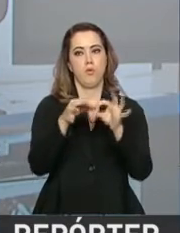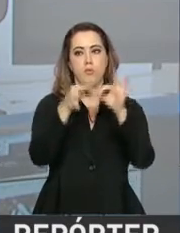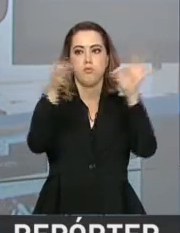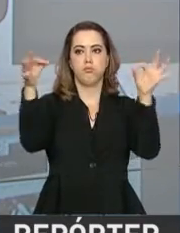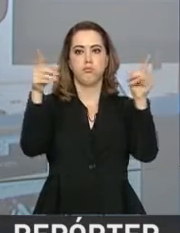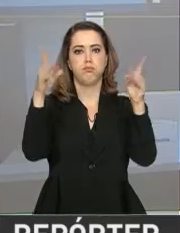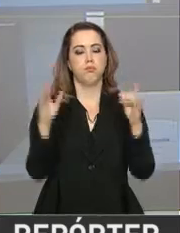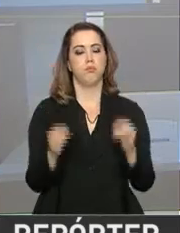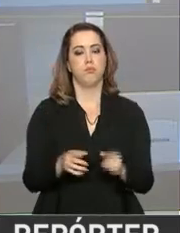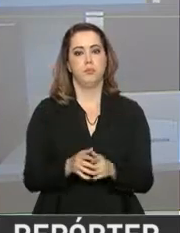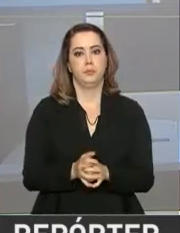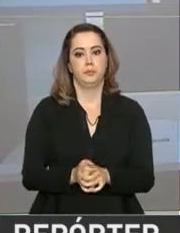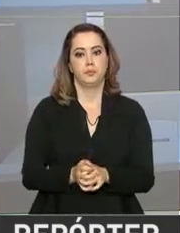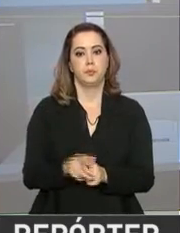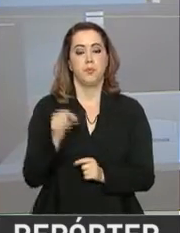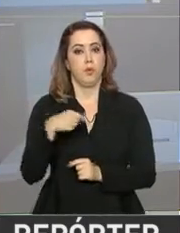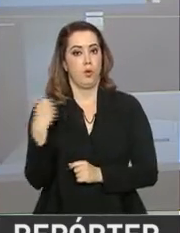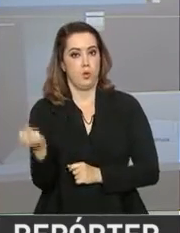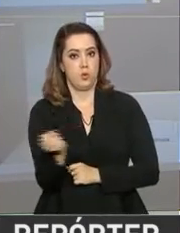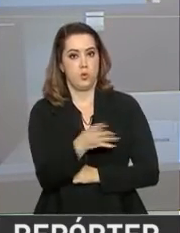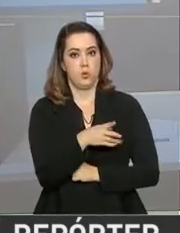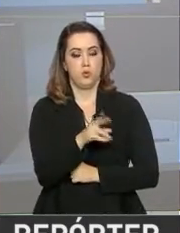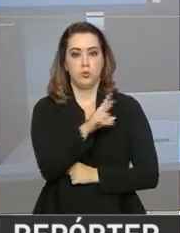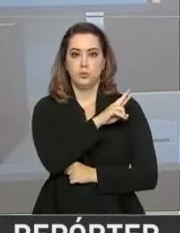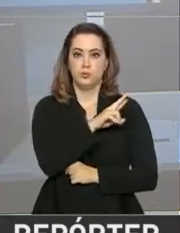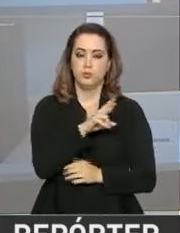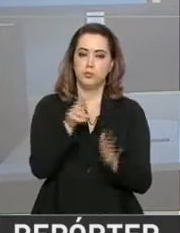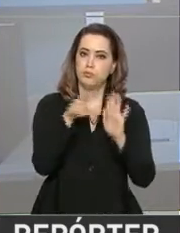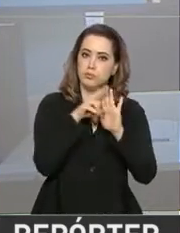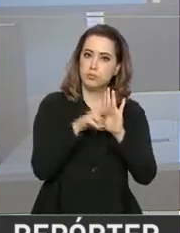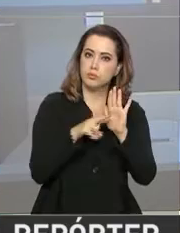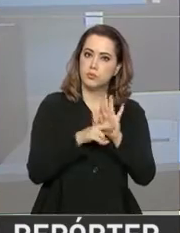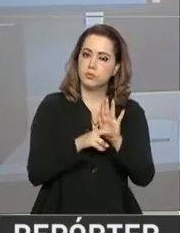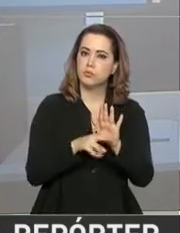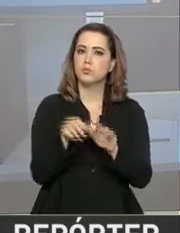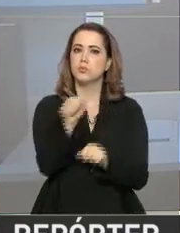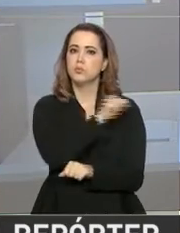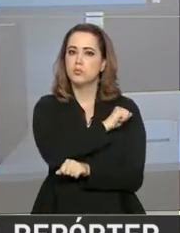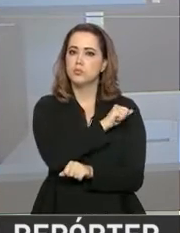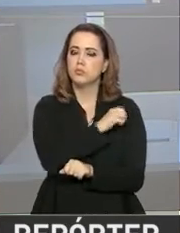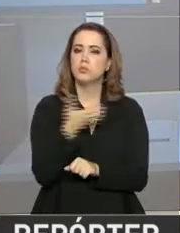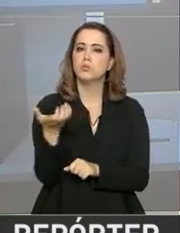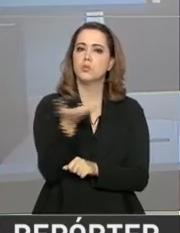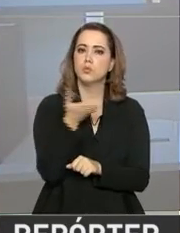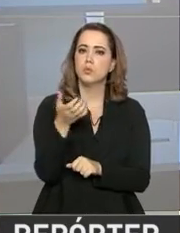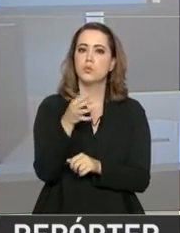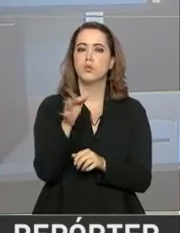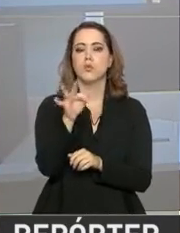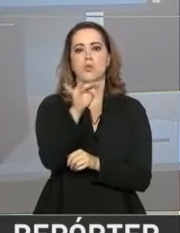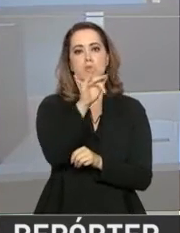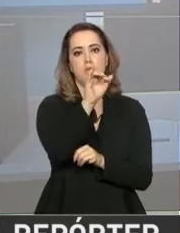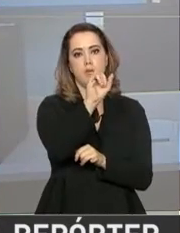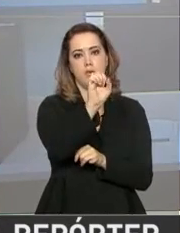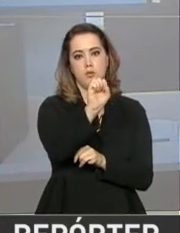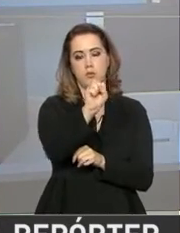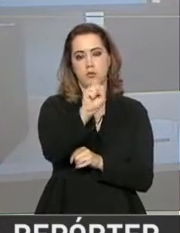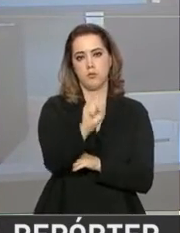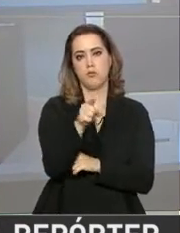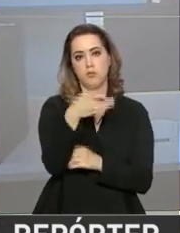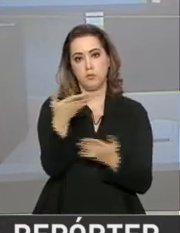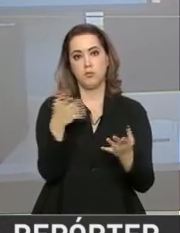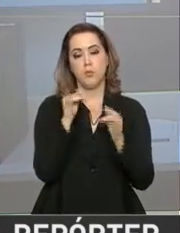setembro novas regras para os estudantes interessados nas vagas remanescentes do fundo de financiamento estudantil fies